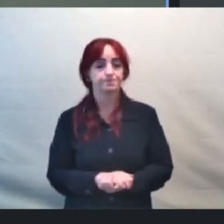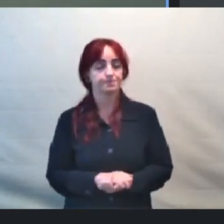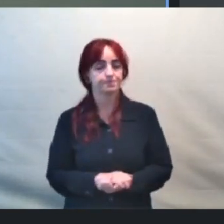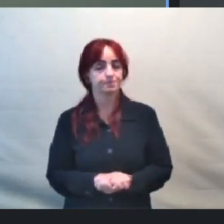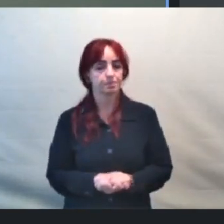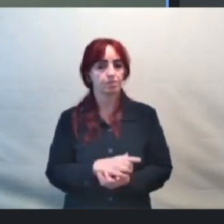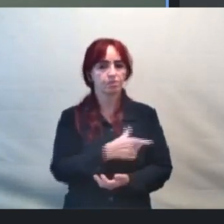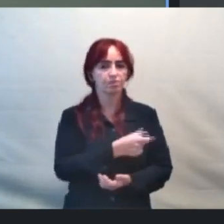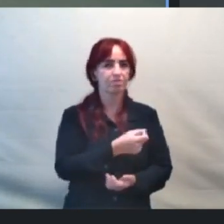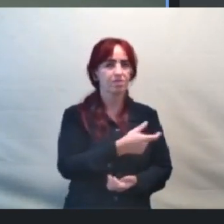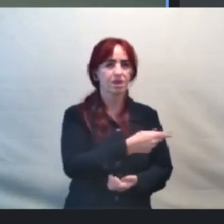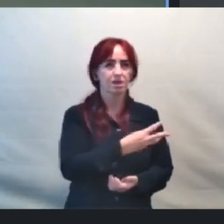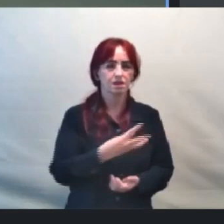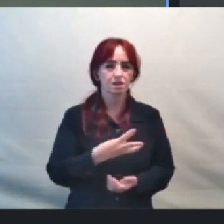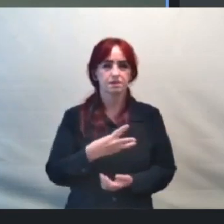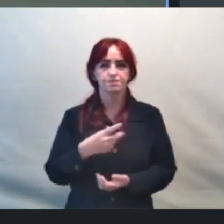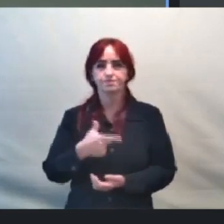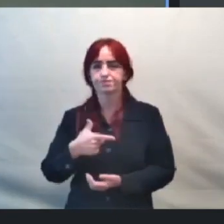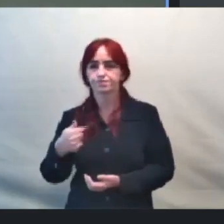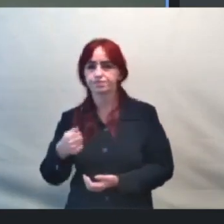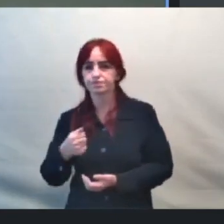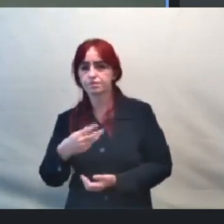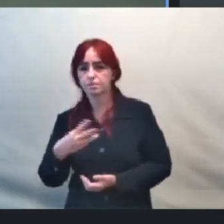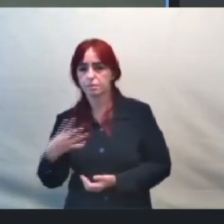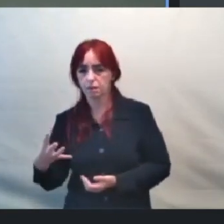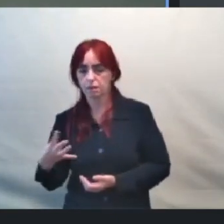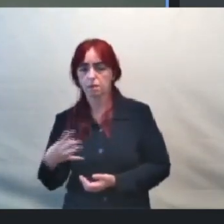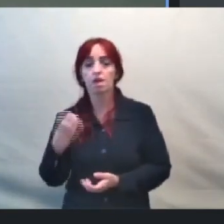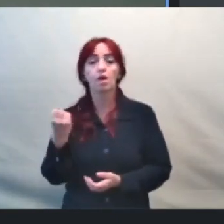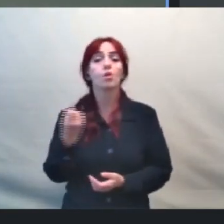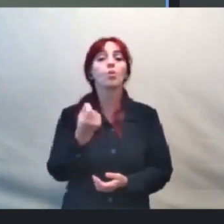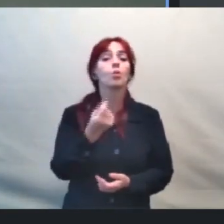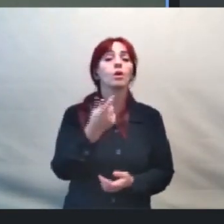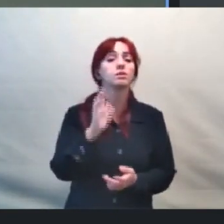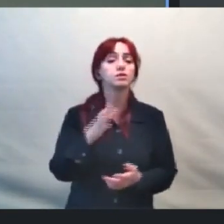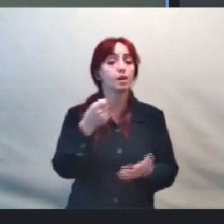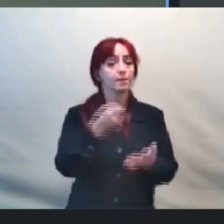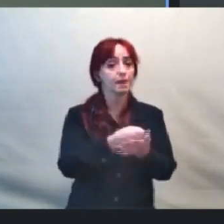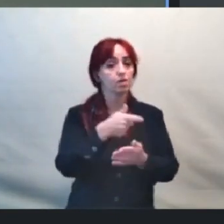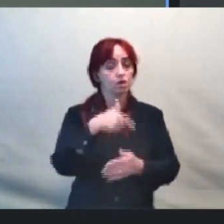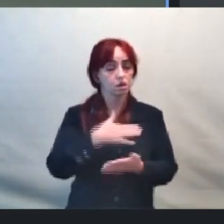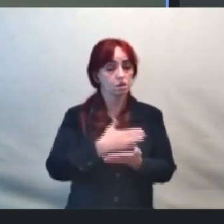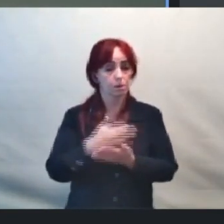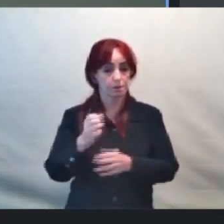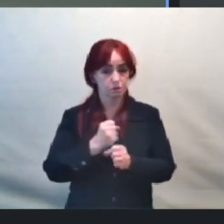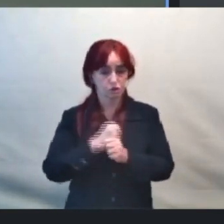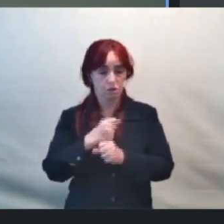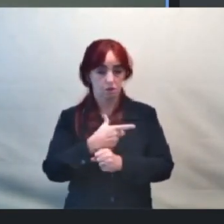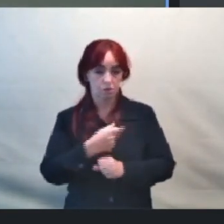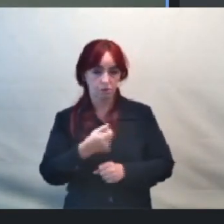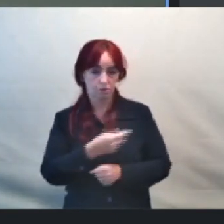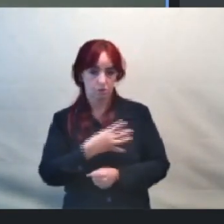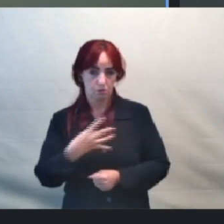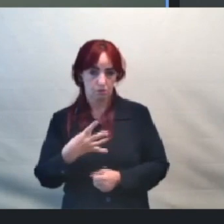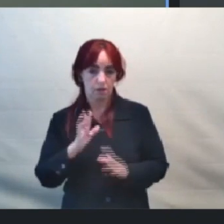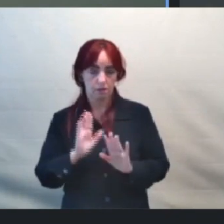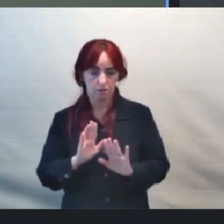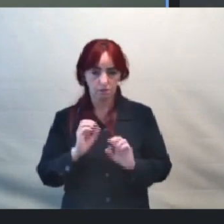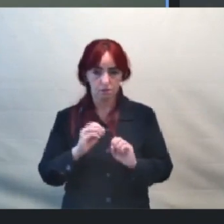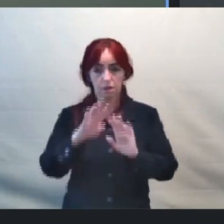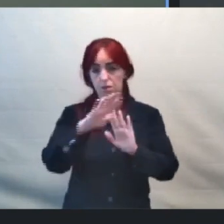2024, e quanto que já foi pago até nesse começo de ano, né? Então, só fazendo a ordem